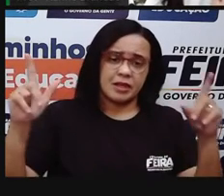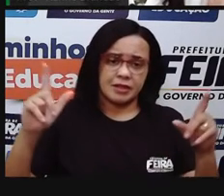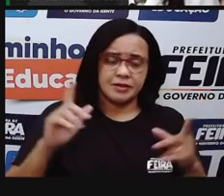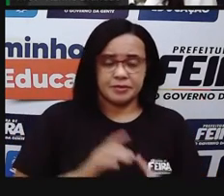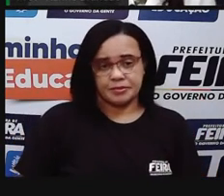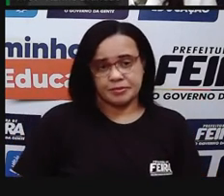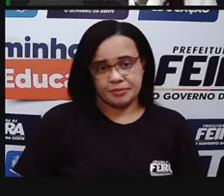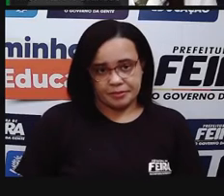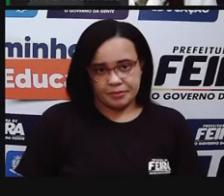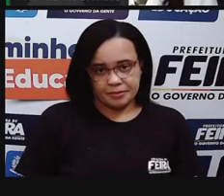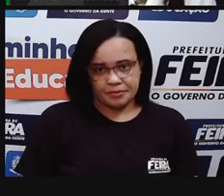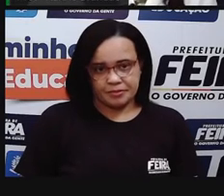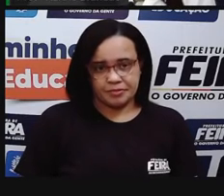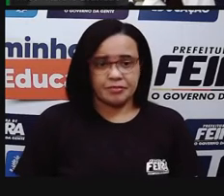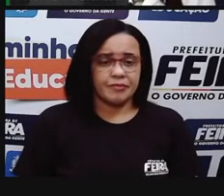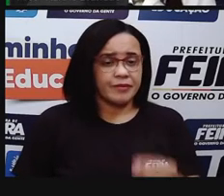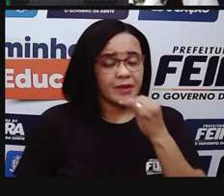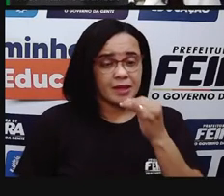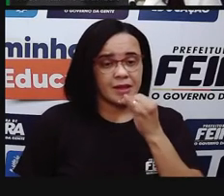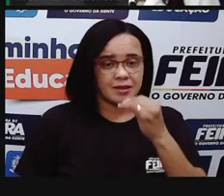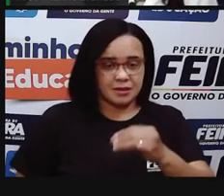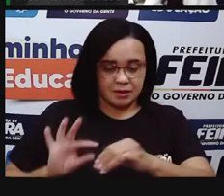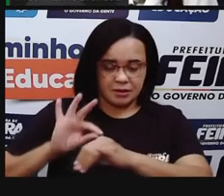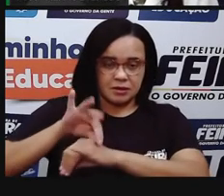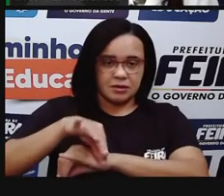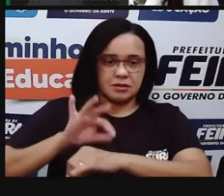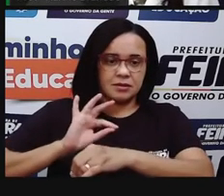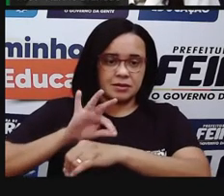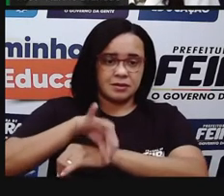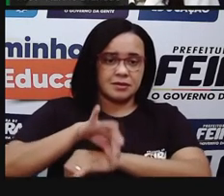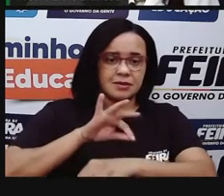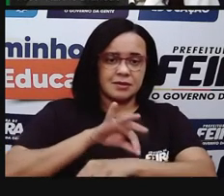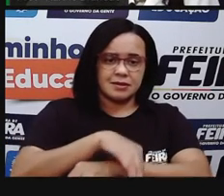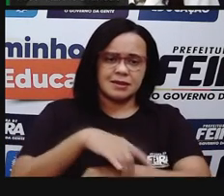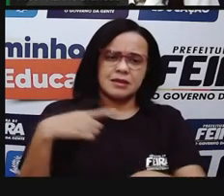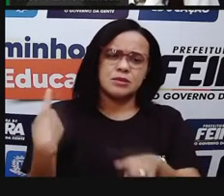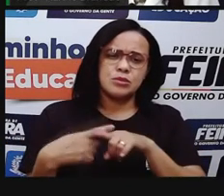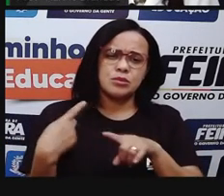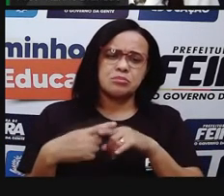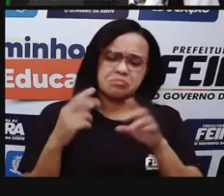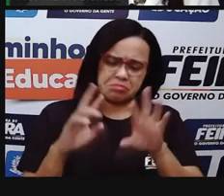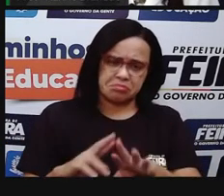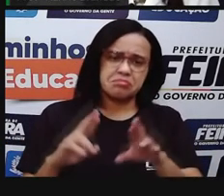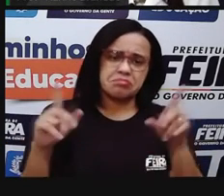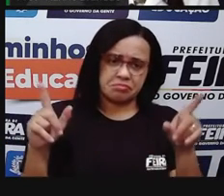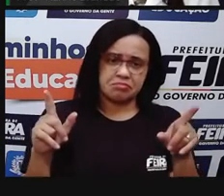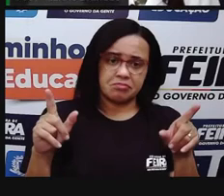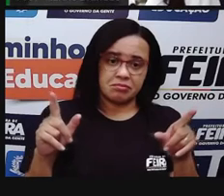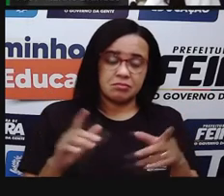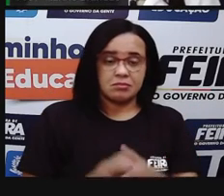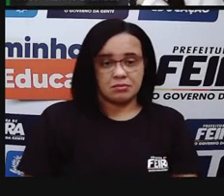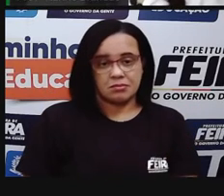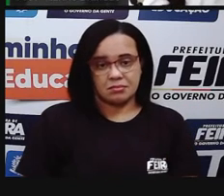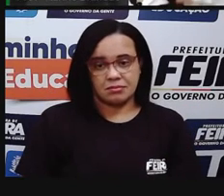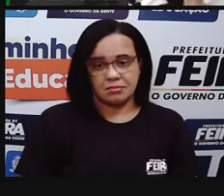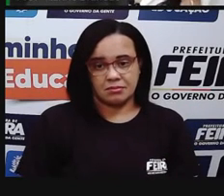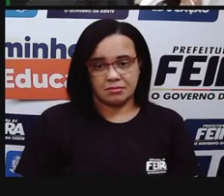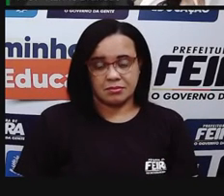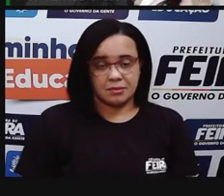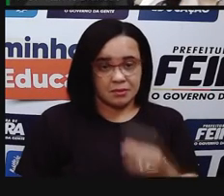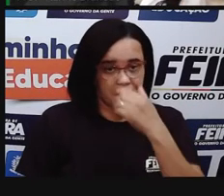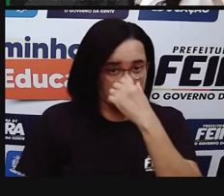dessa formiga que a gente viu agora? É que nós temos uma notocorda. Tá?